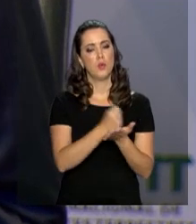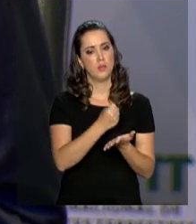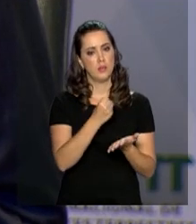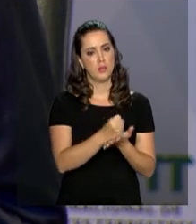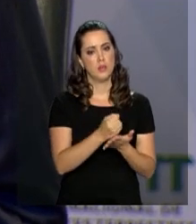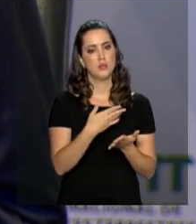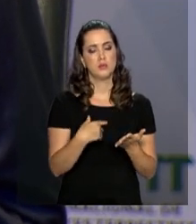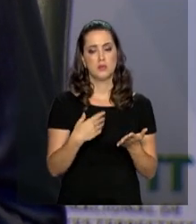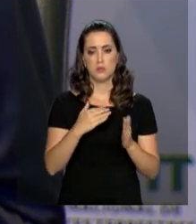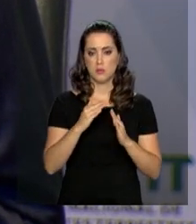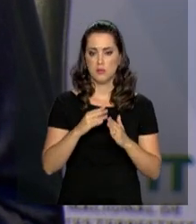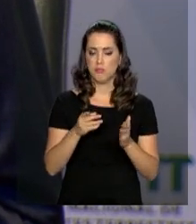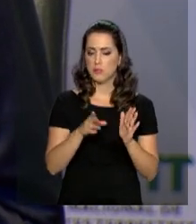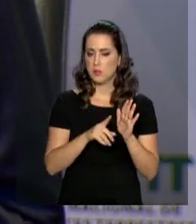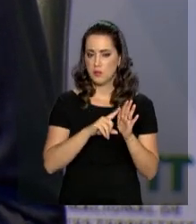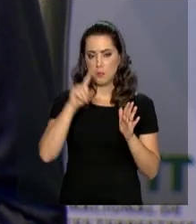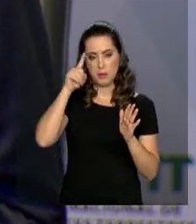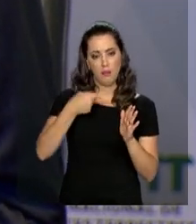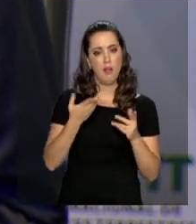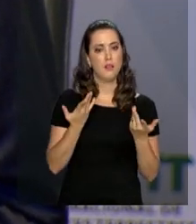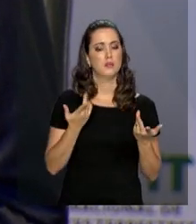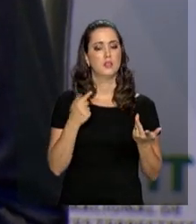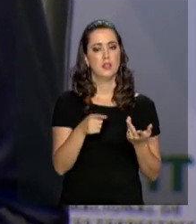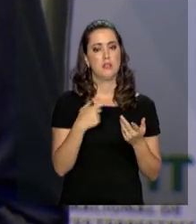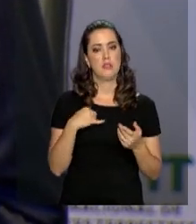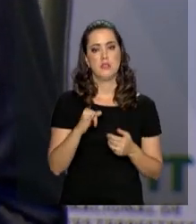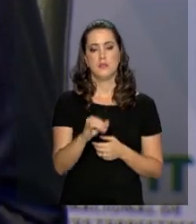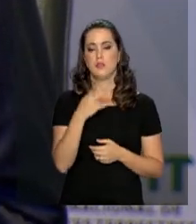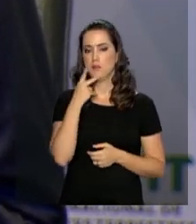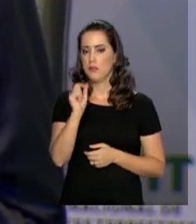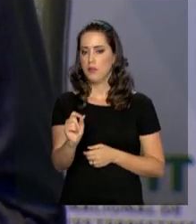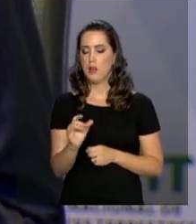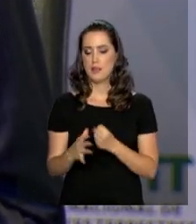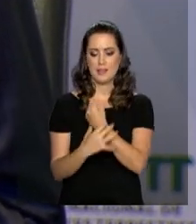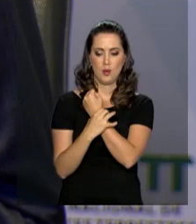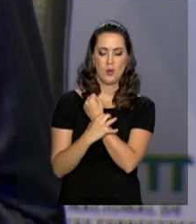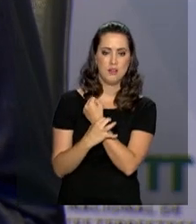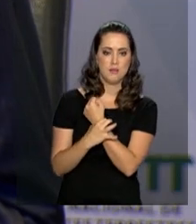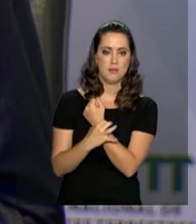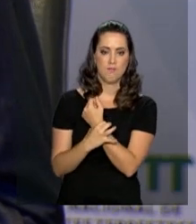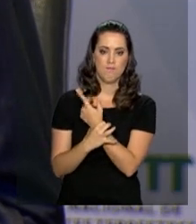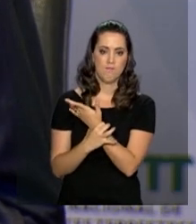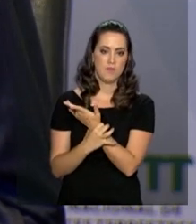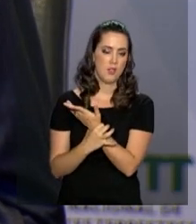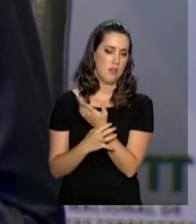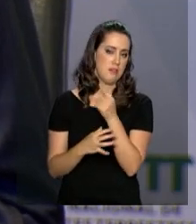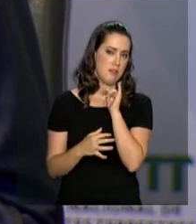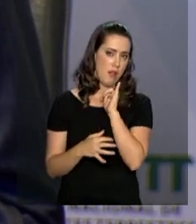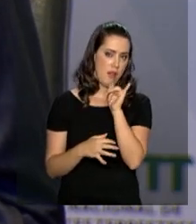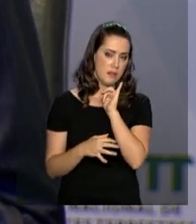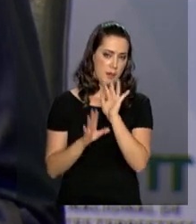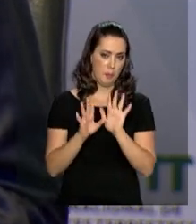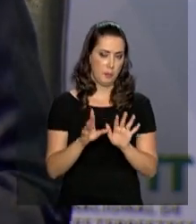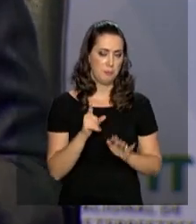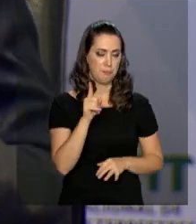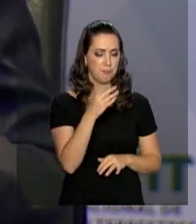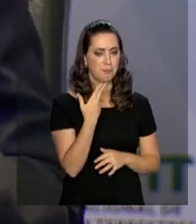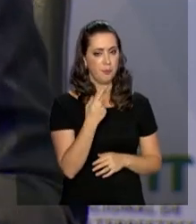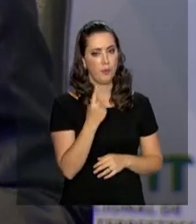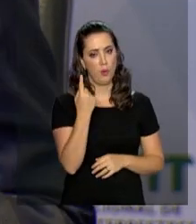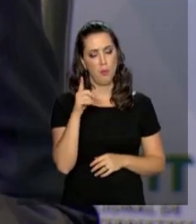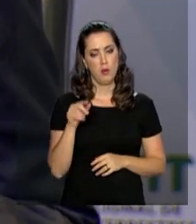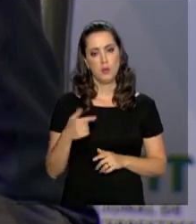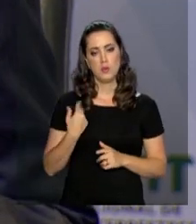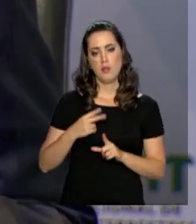demandado quando você toca na questão de garantia vamos citar um exemplo aqui pois é a